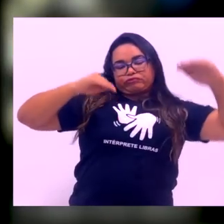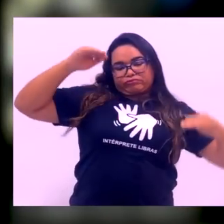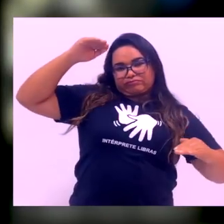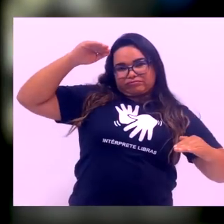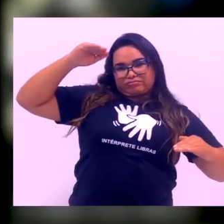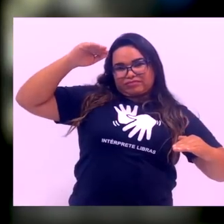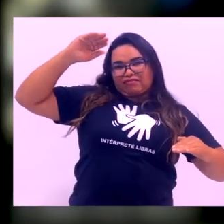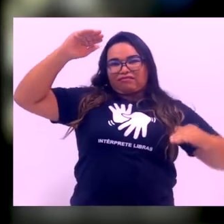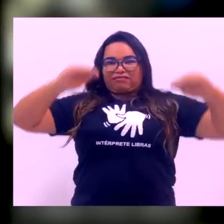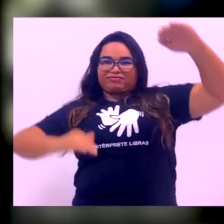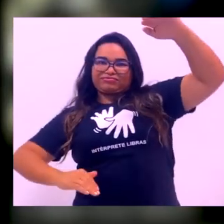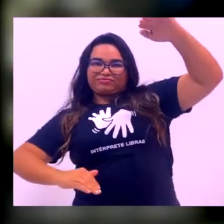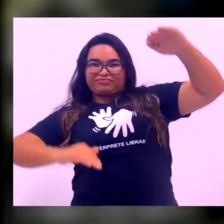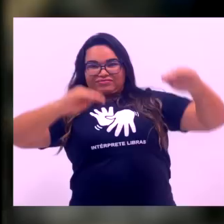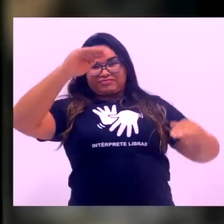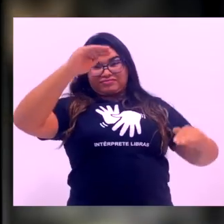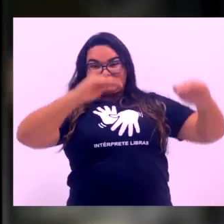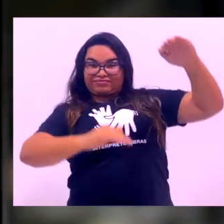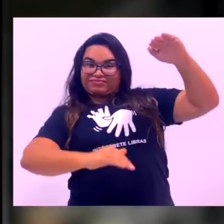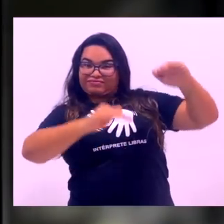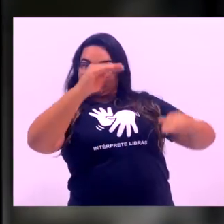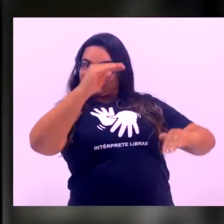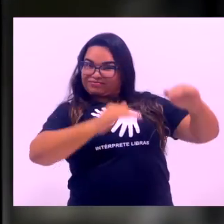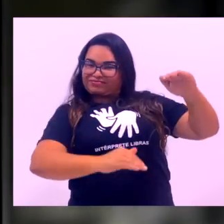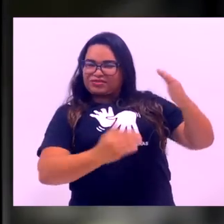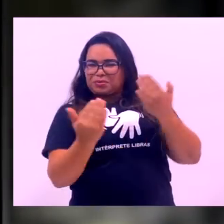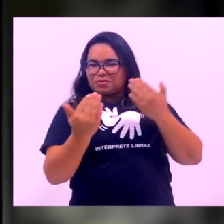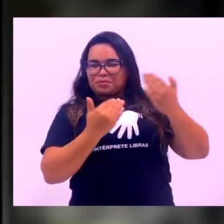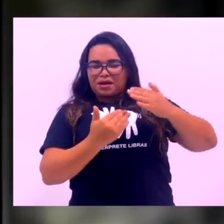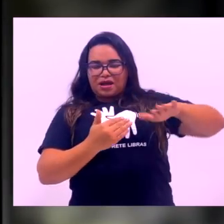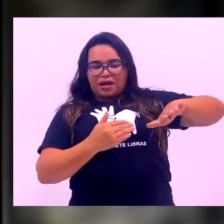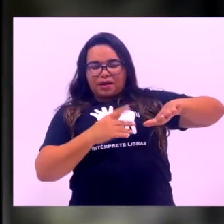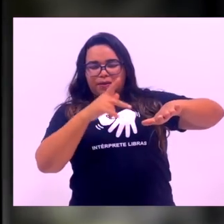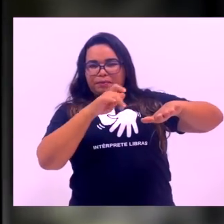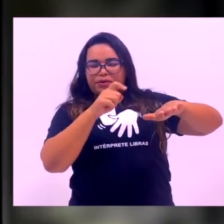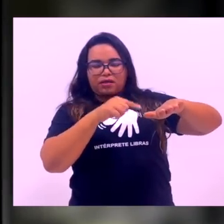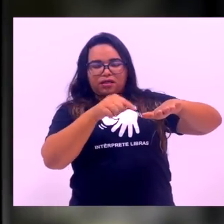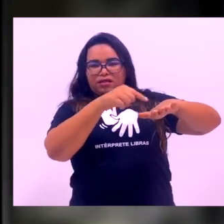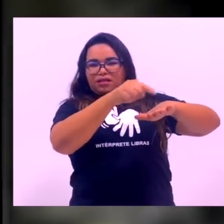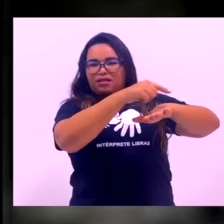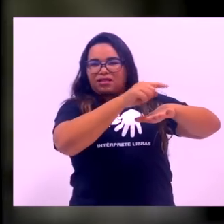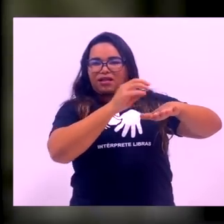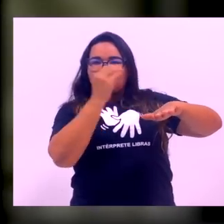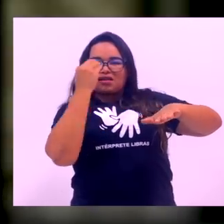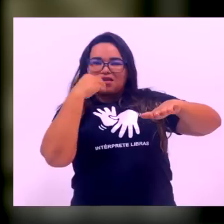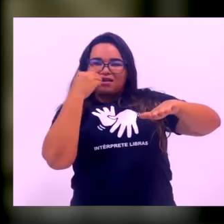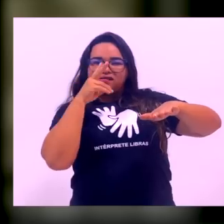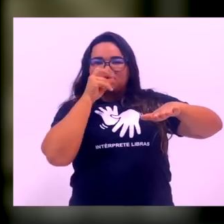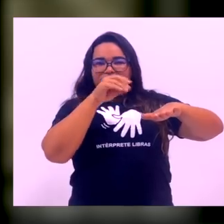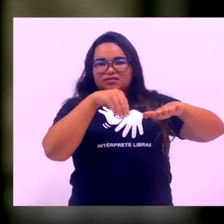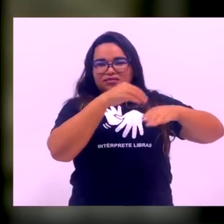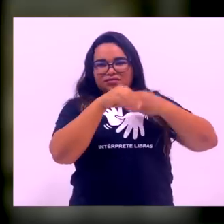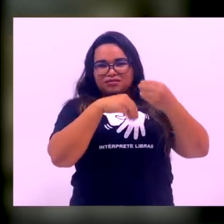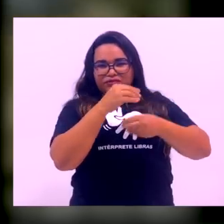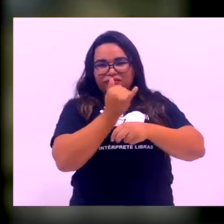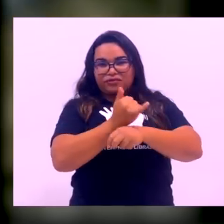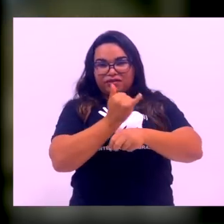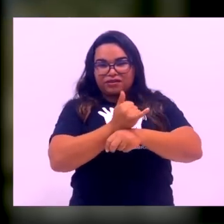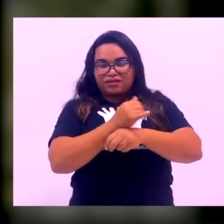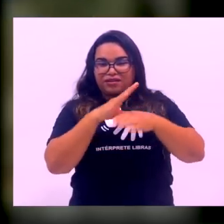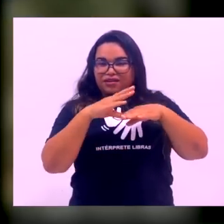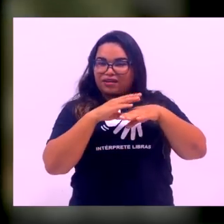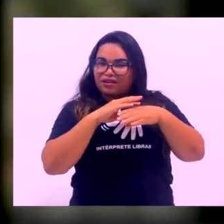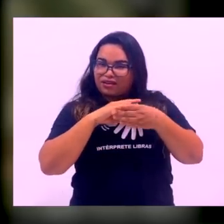oleiro, assim sois vós em minha mão, ó casa de Israel. Alguns desses reinos foram